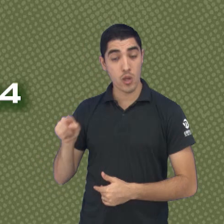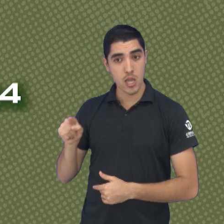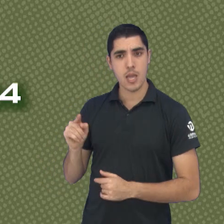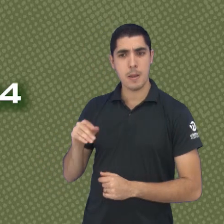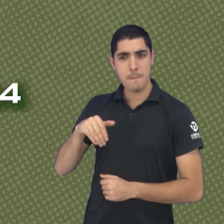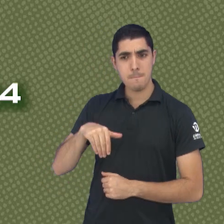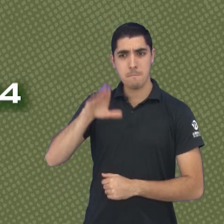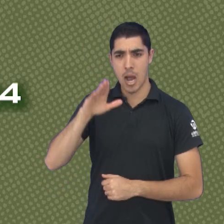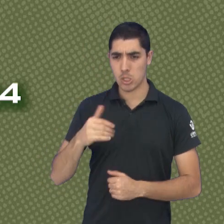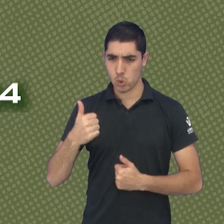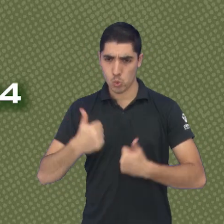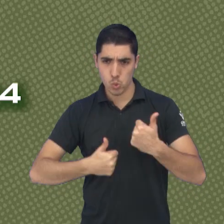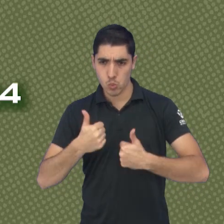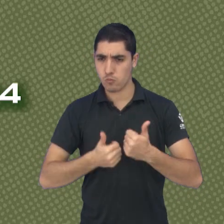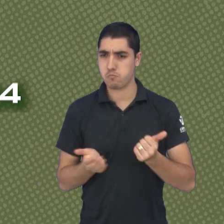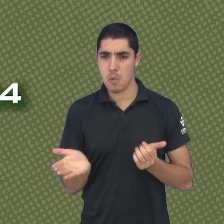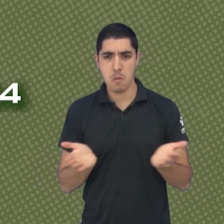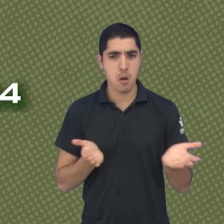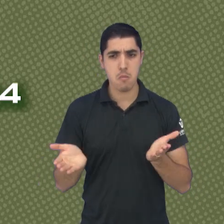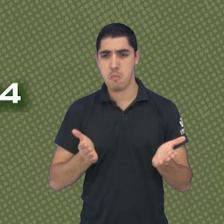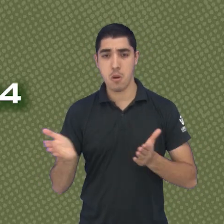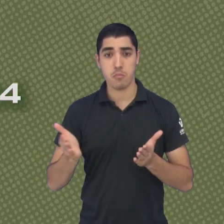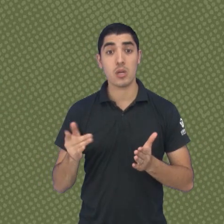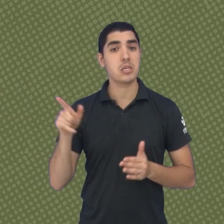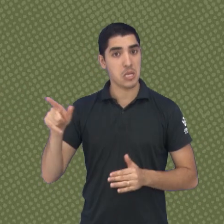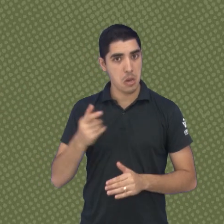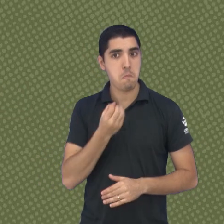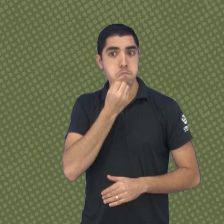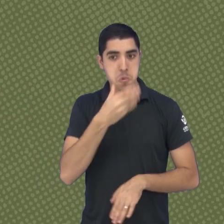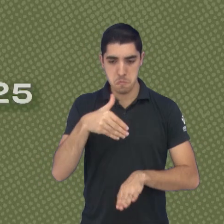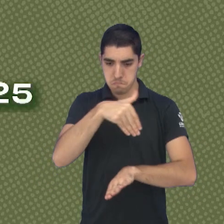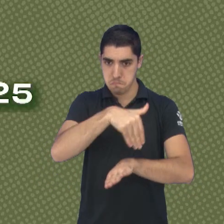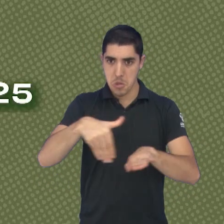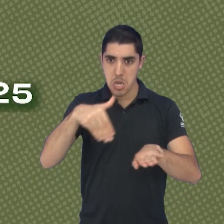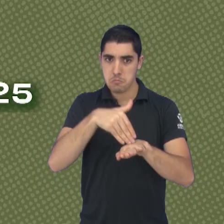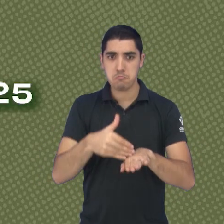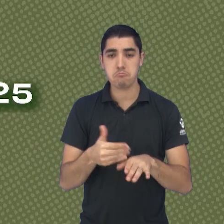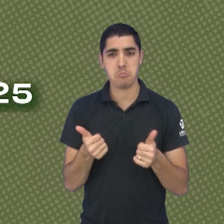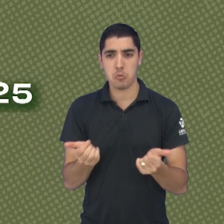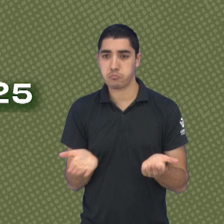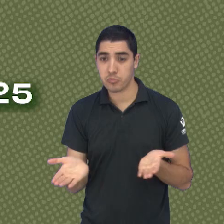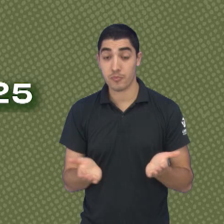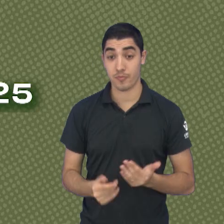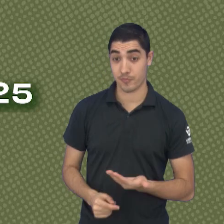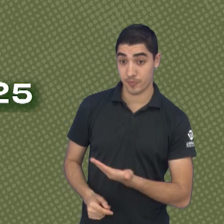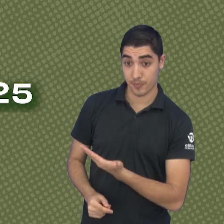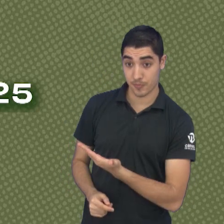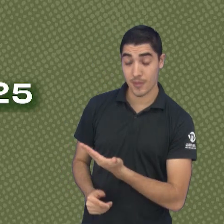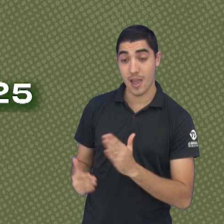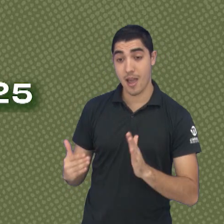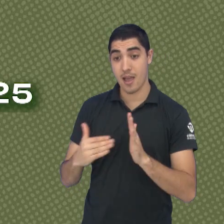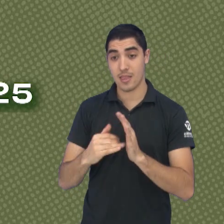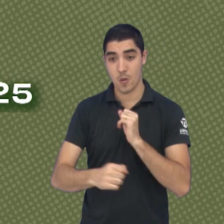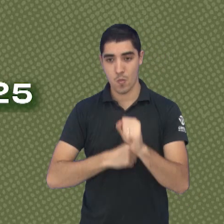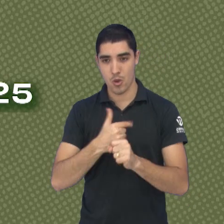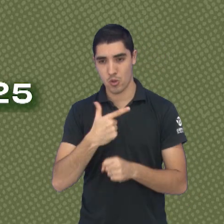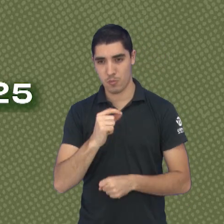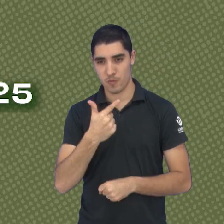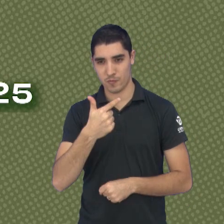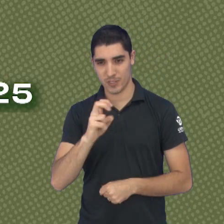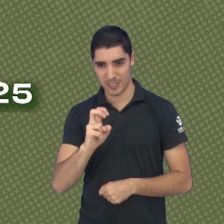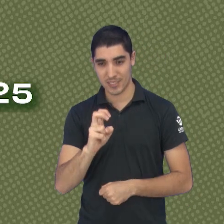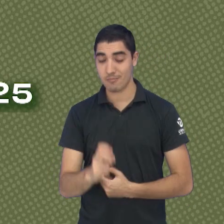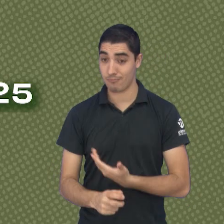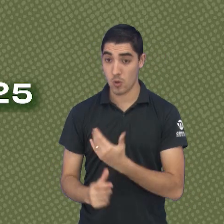Marzagão e demonstrou segurança no meio-campo. Com contrato até maio de 2025, Ariel